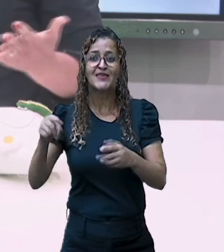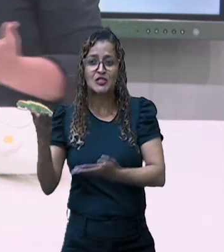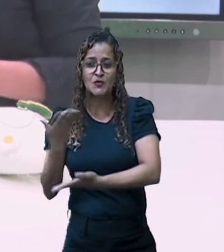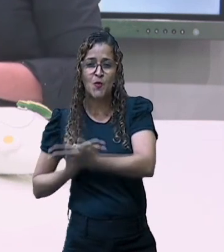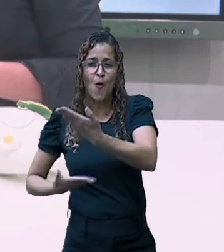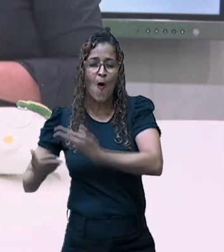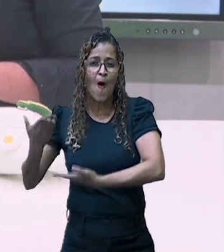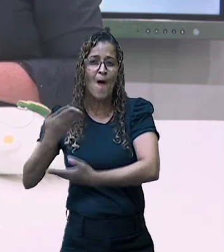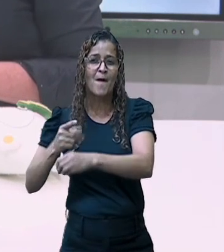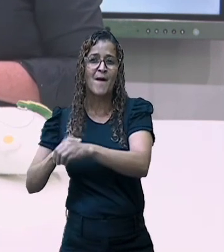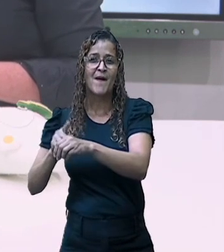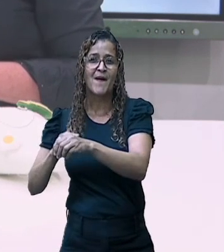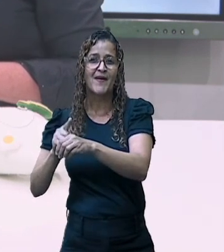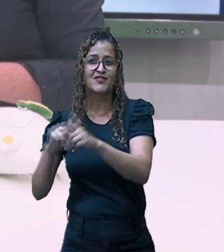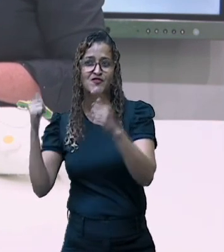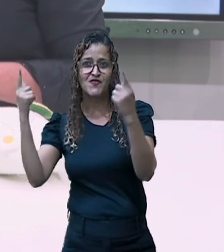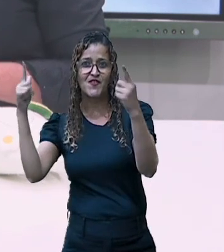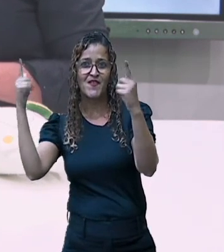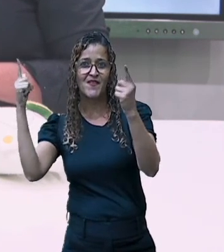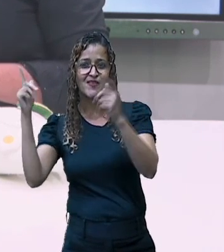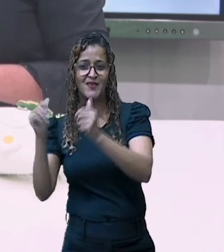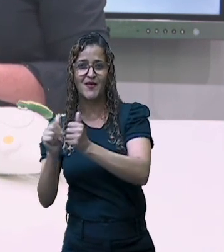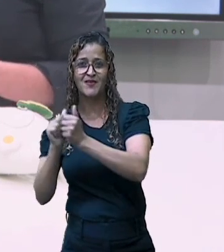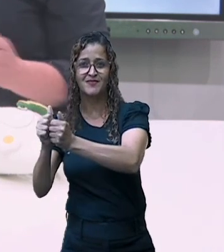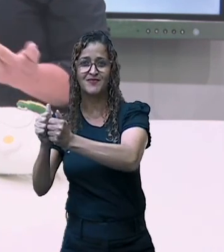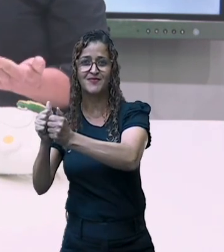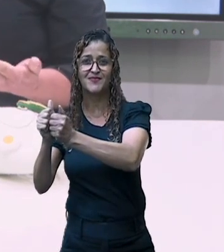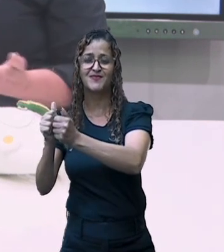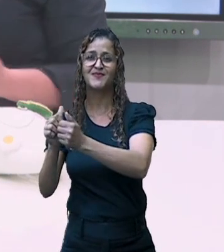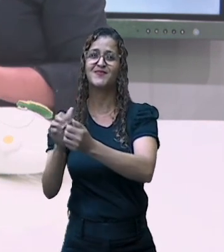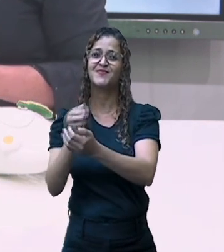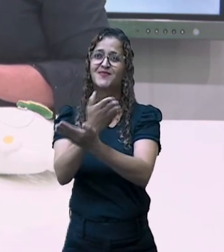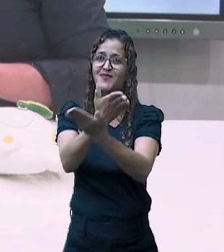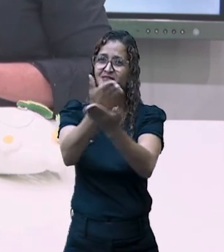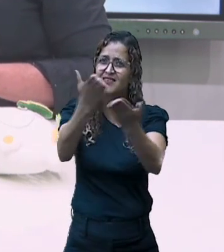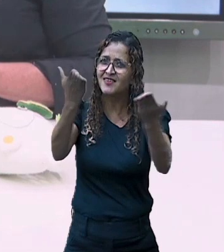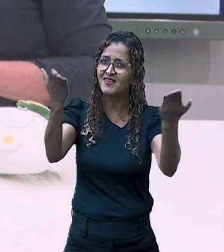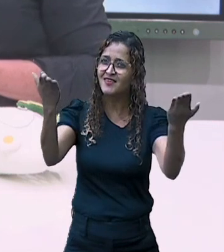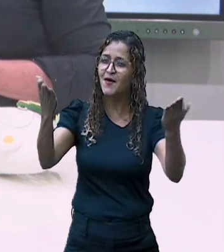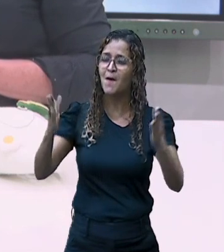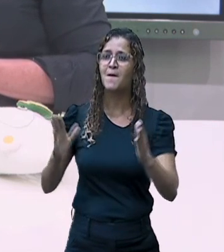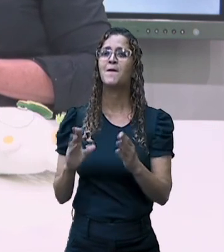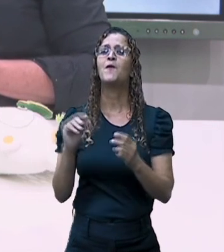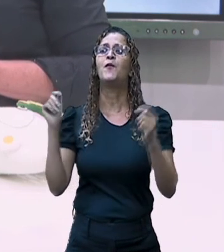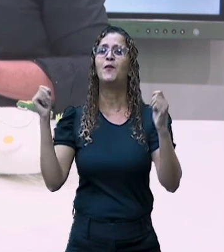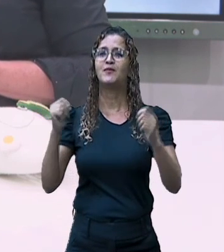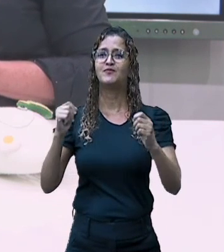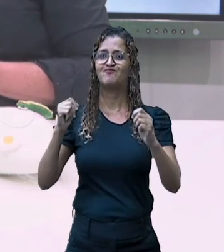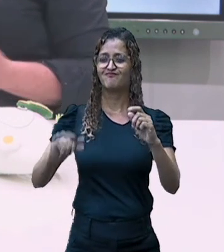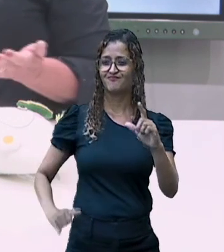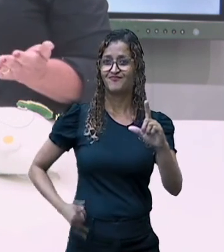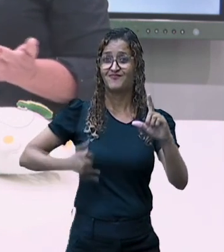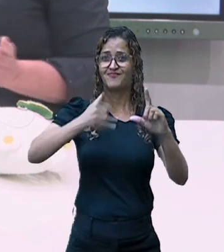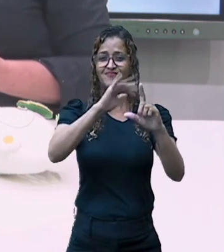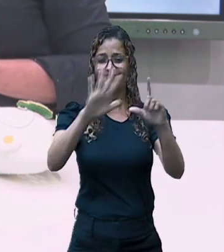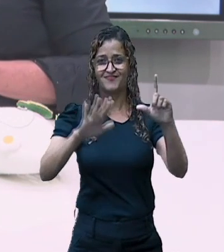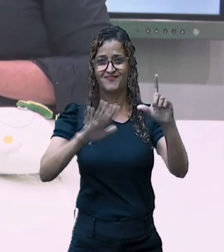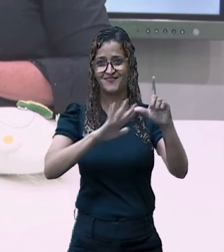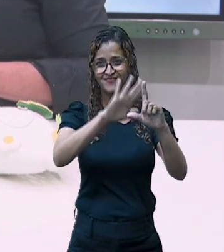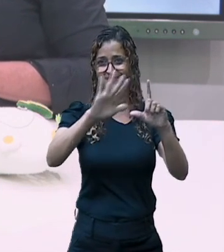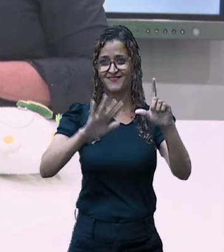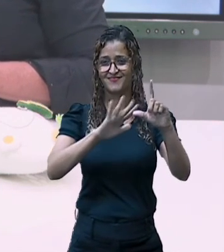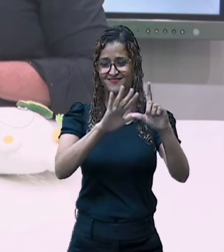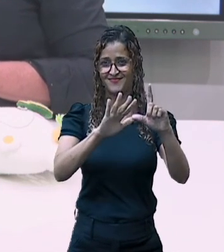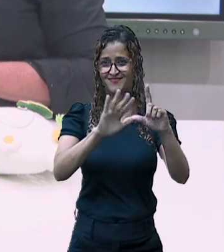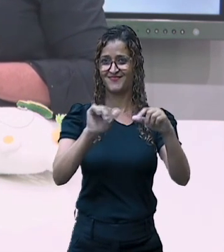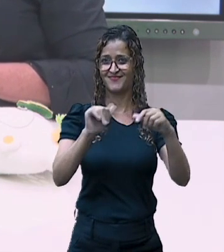tivemos aqui, tão importante, não é assim? Você também pode apontar a câmera do seu celular para a imagem que